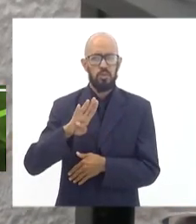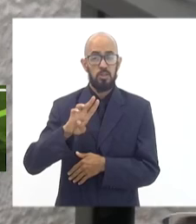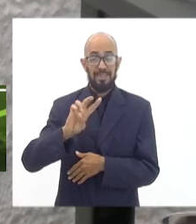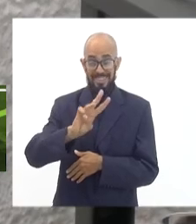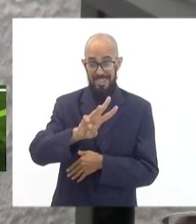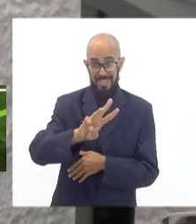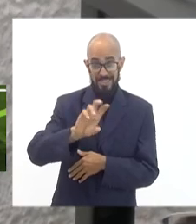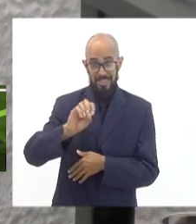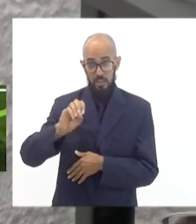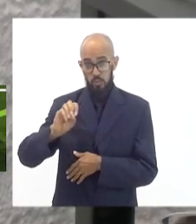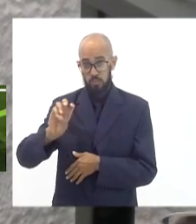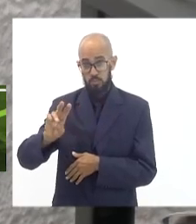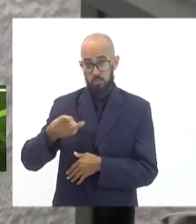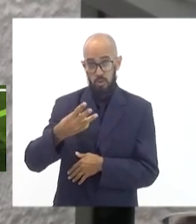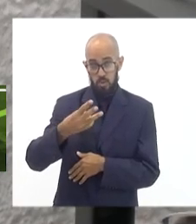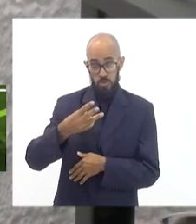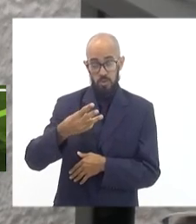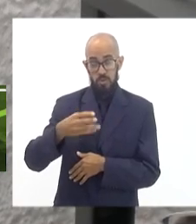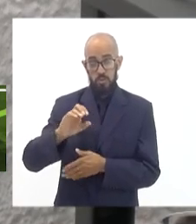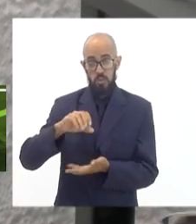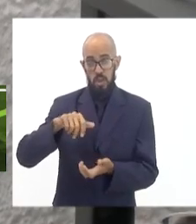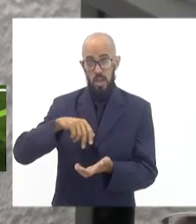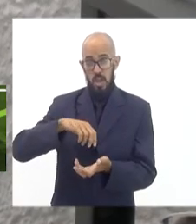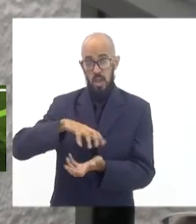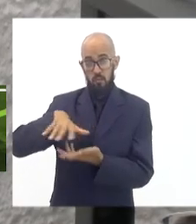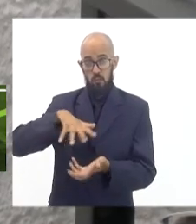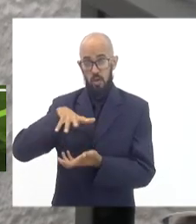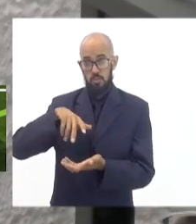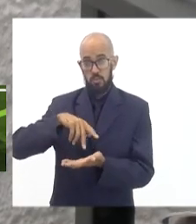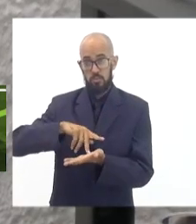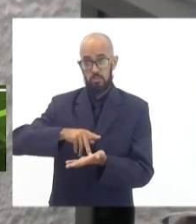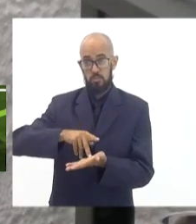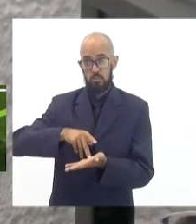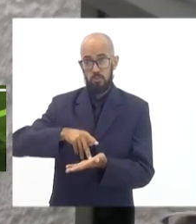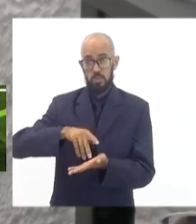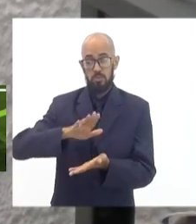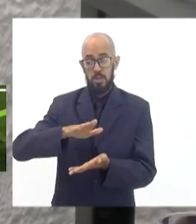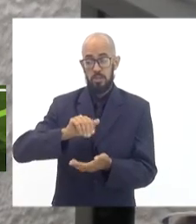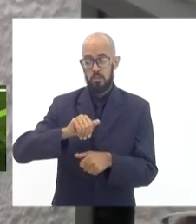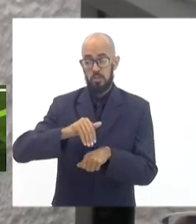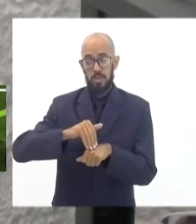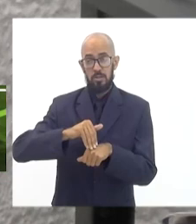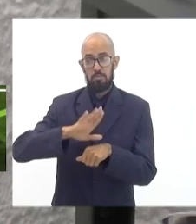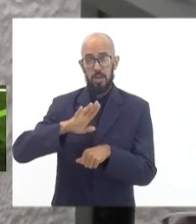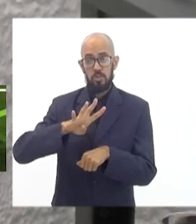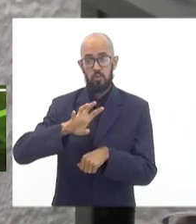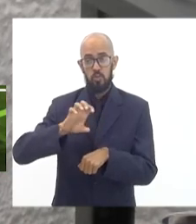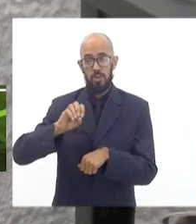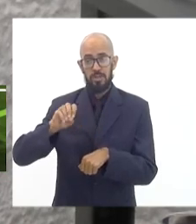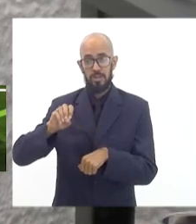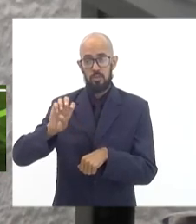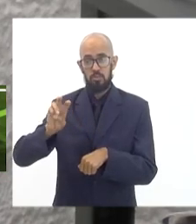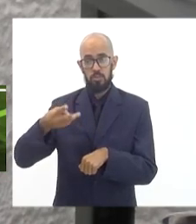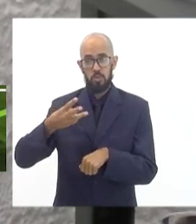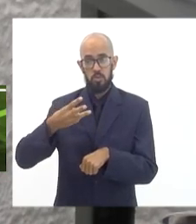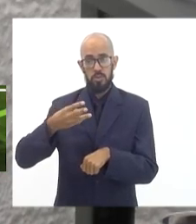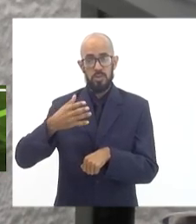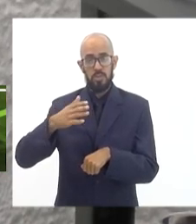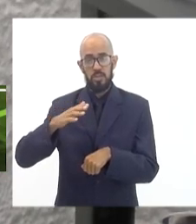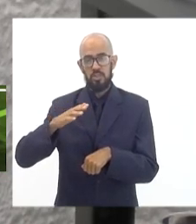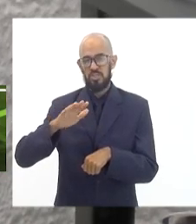conjunto EA forma de conjuntos habitacionais nós já ultrapassamos 400 milhões e já estamos estimando